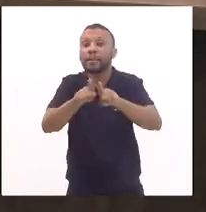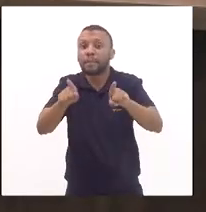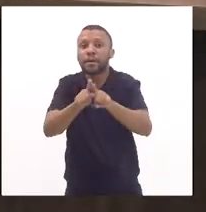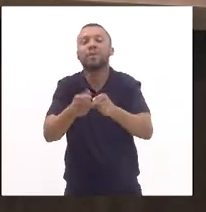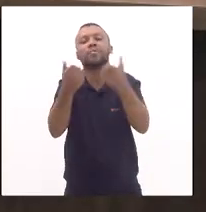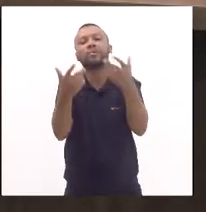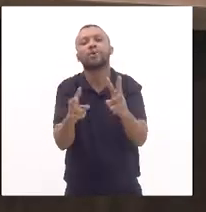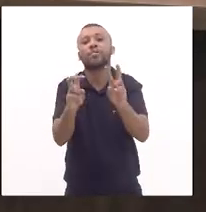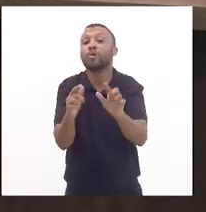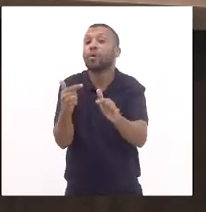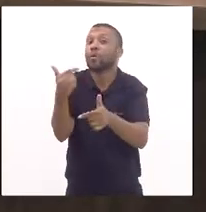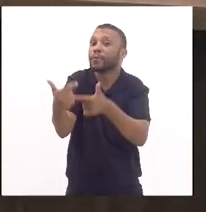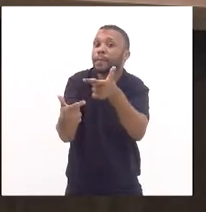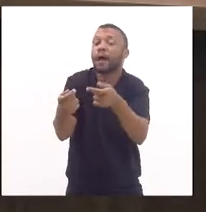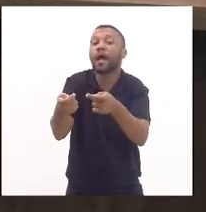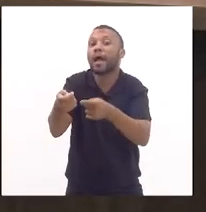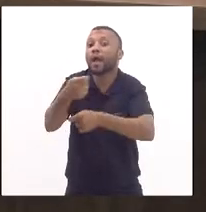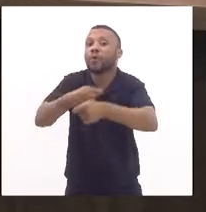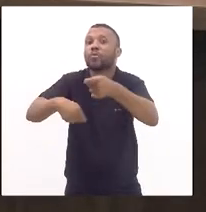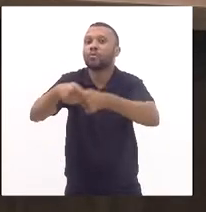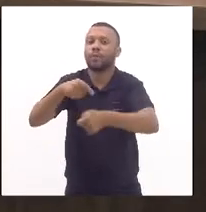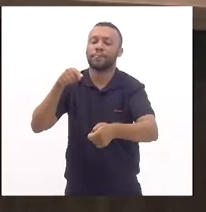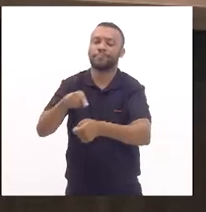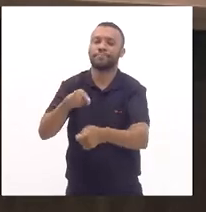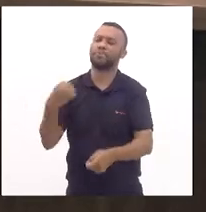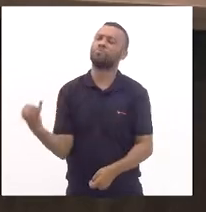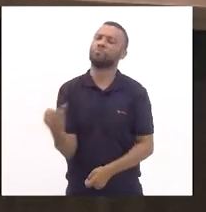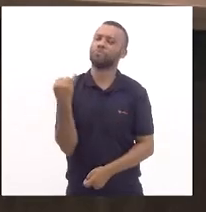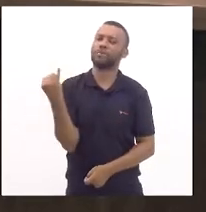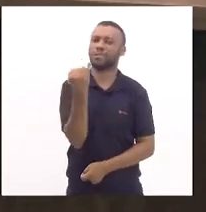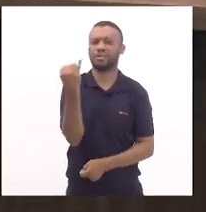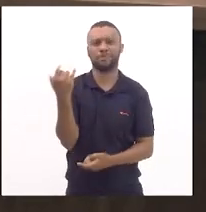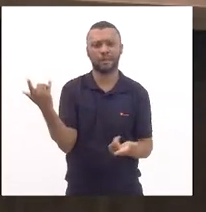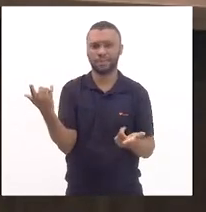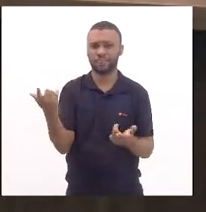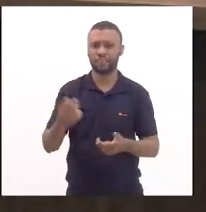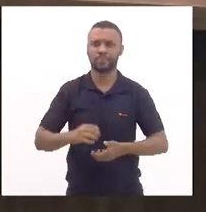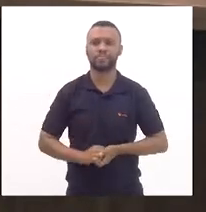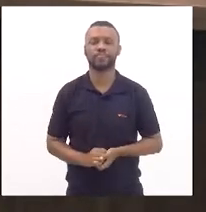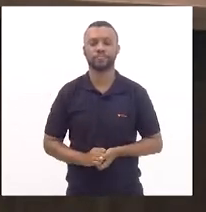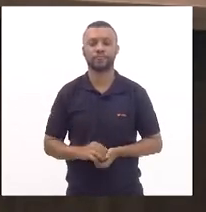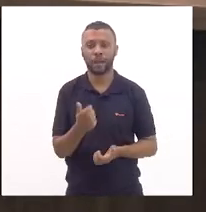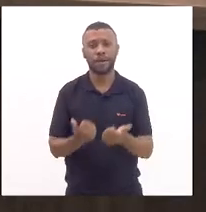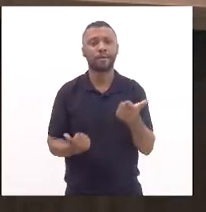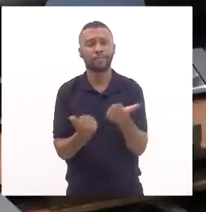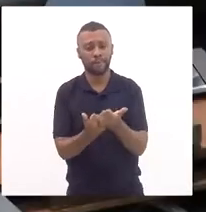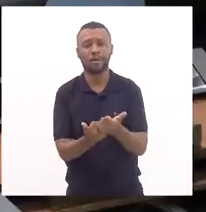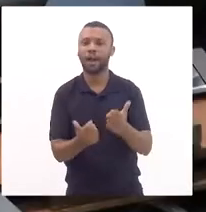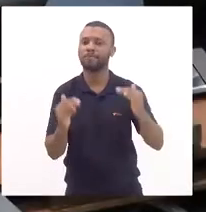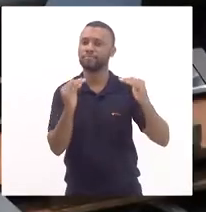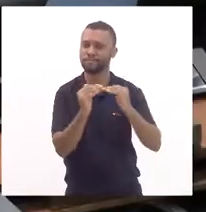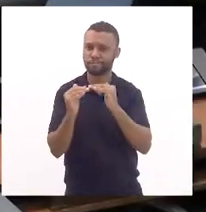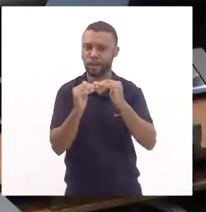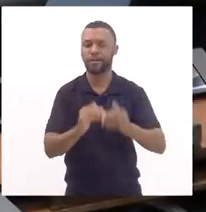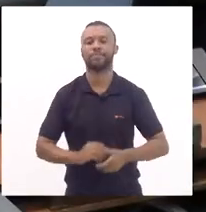à atividade econômica, muito importante sob vários aspectos. Favorável, presidente.